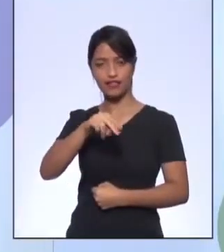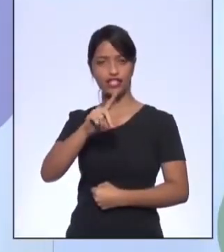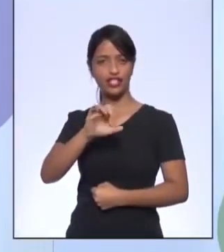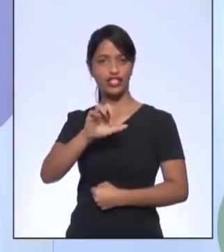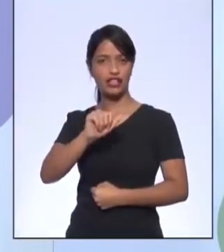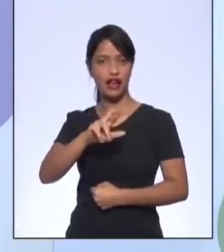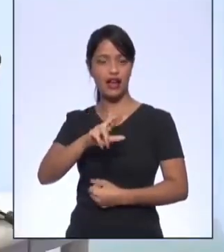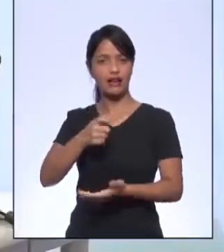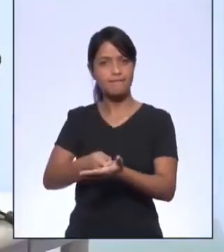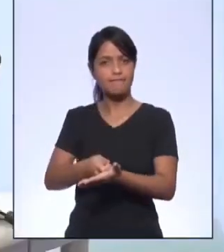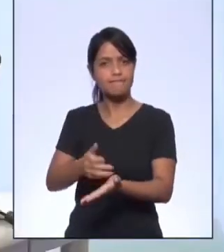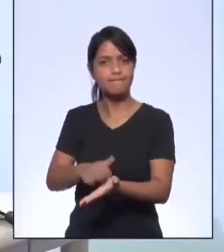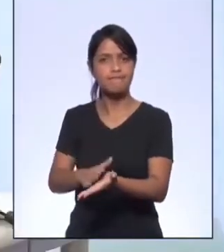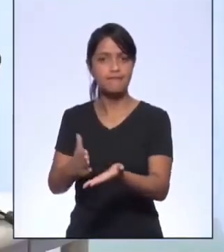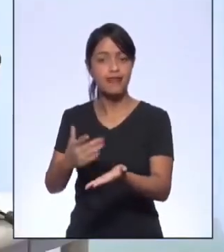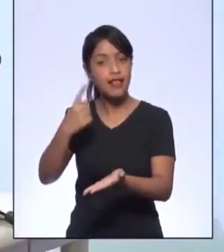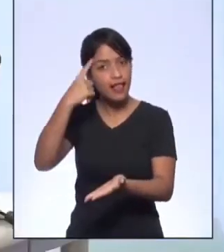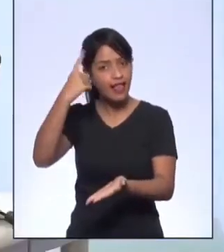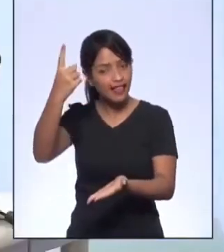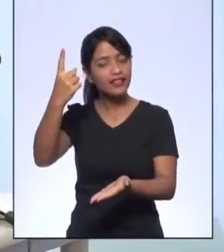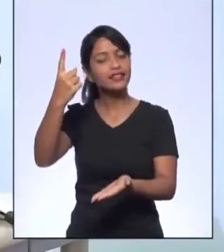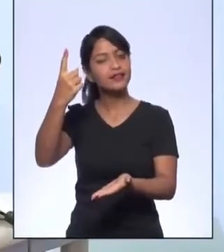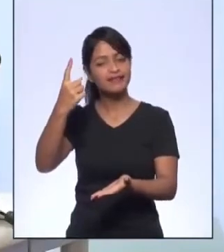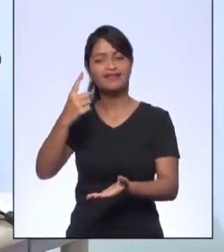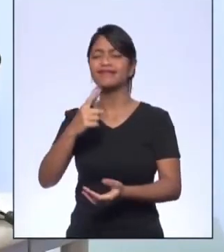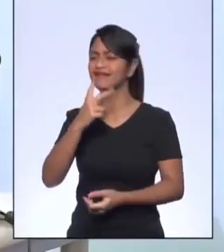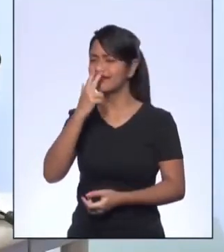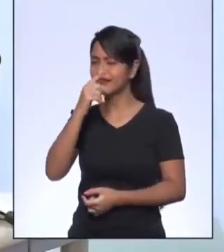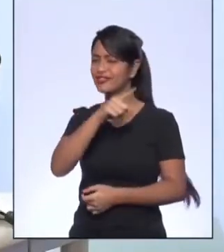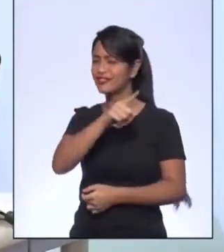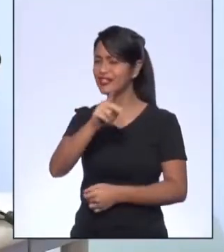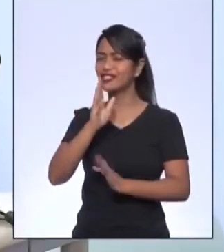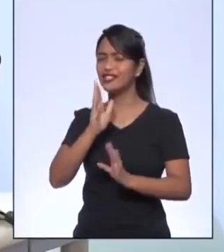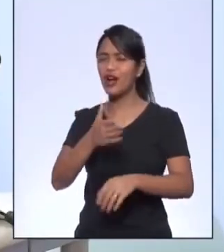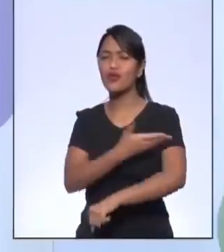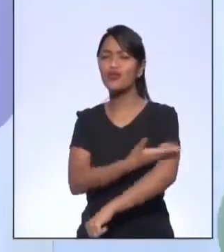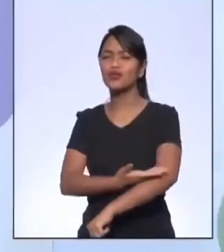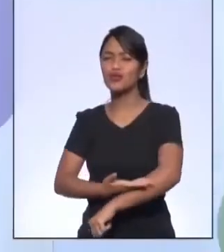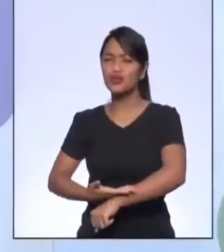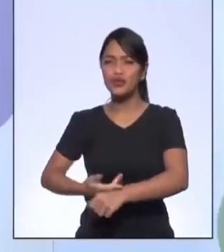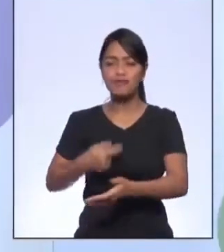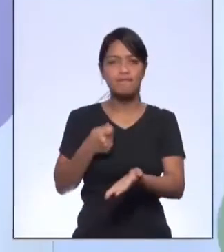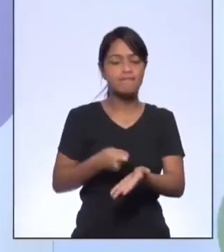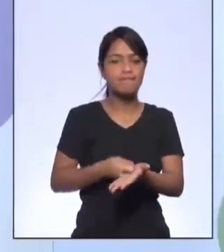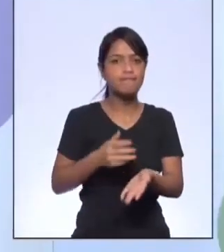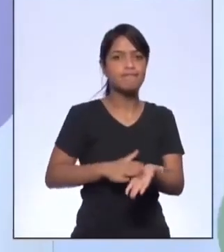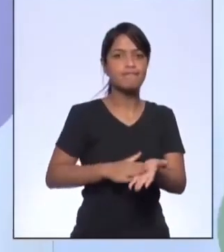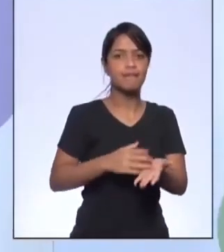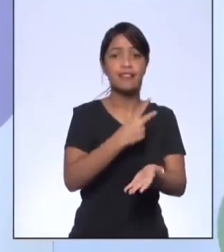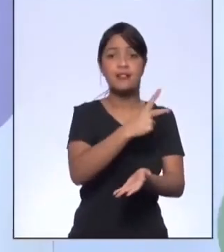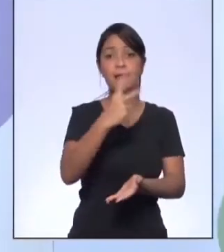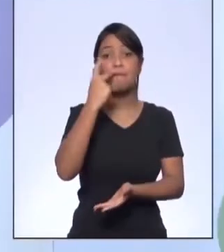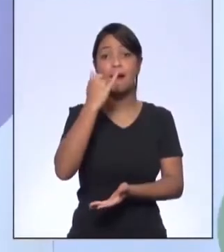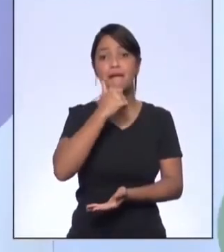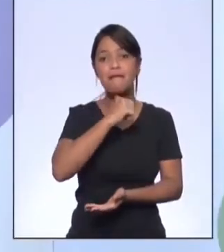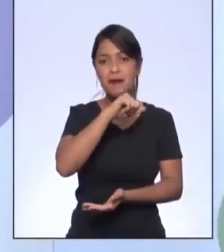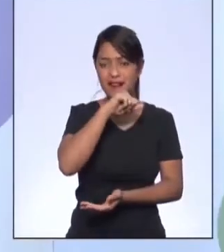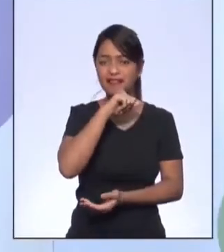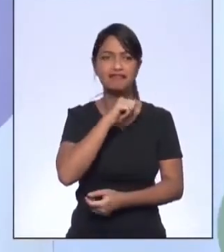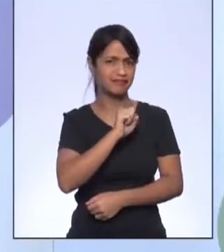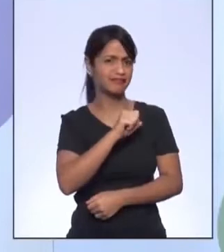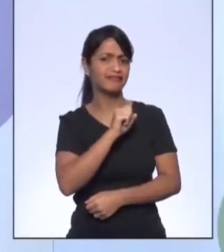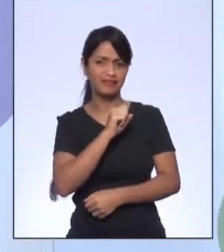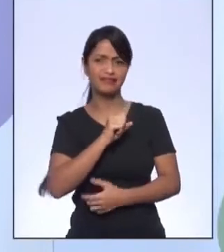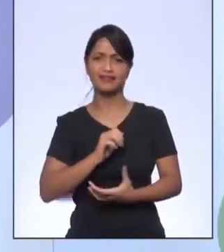reivindicação. Eles com certeza fazem muito isso com os pais, né, Andréia? Sim, fazem. E é legal vocês prestarem